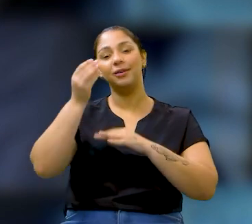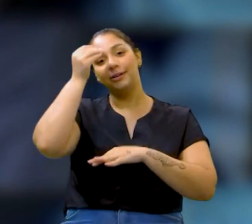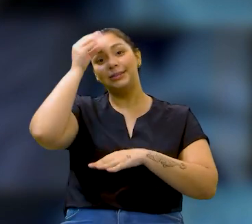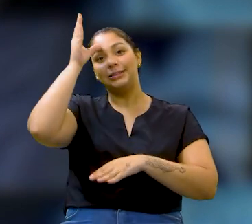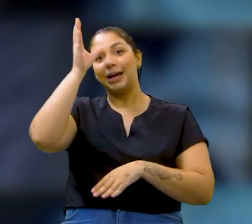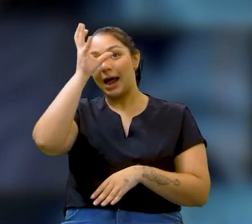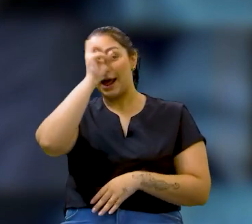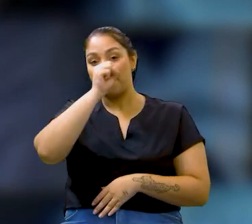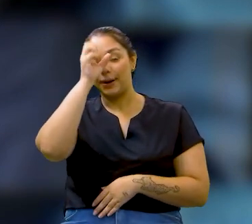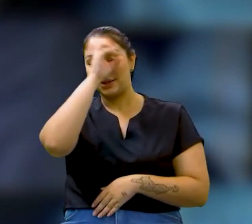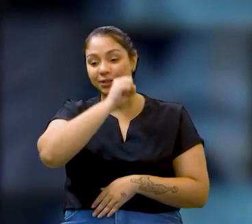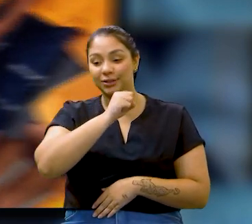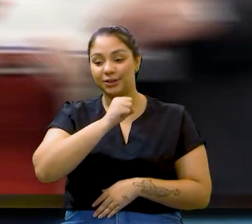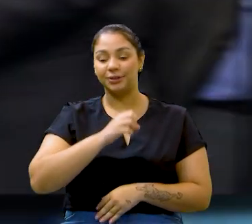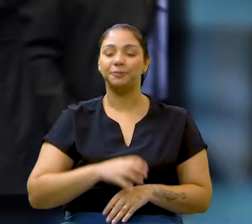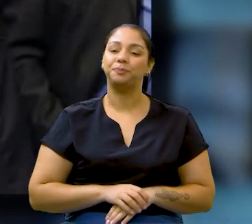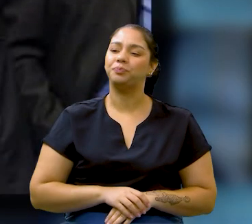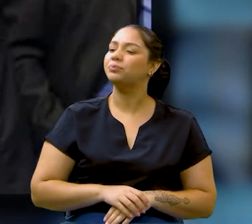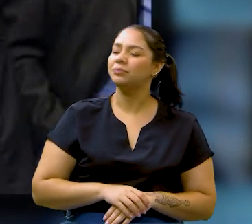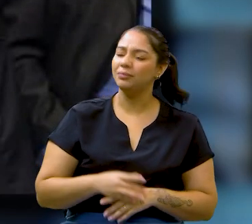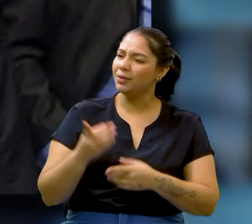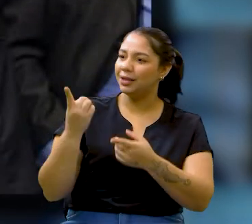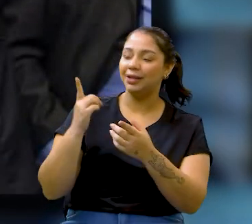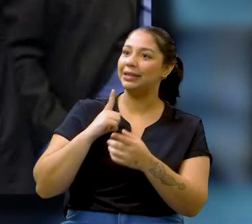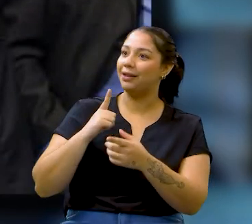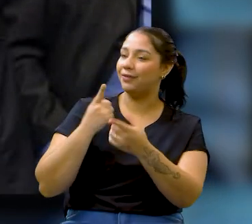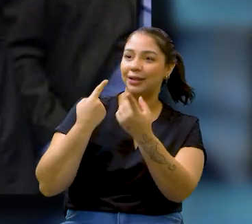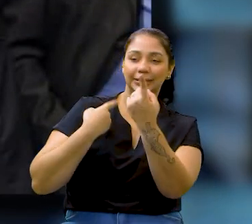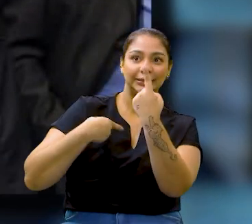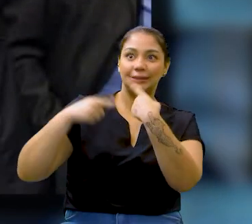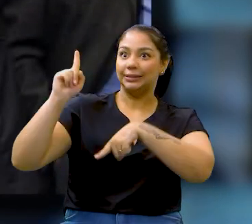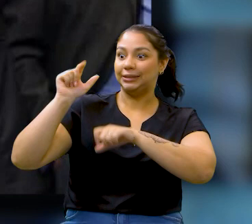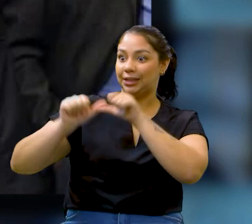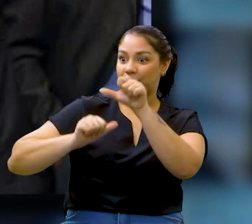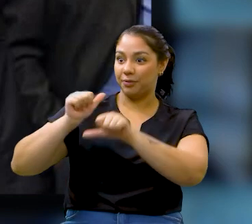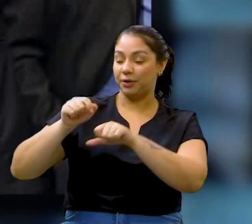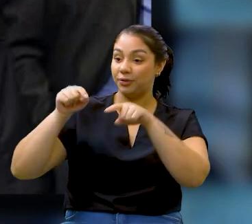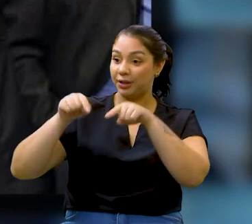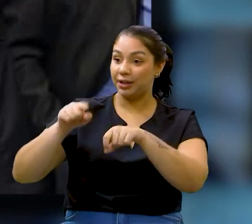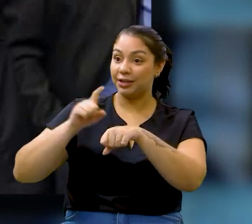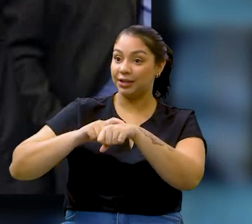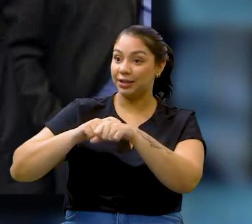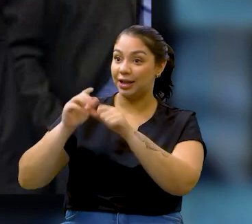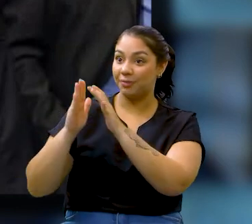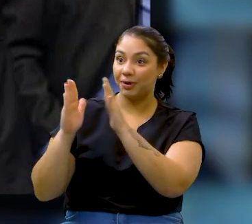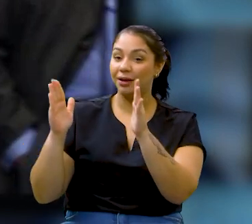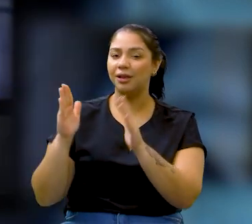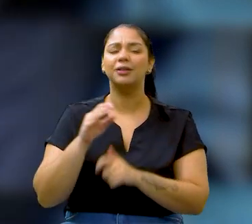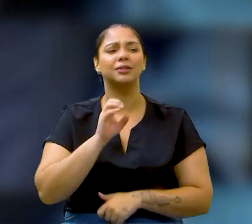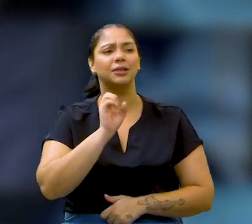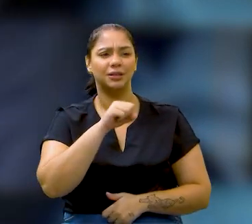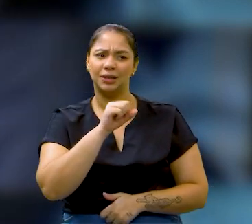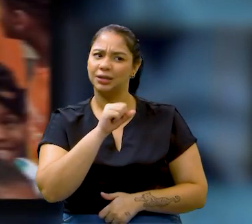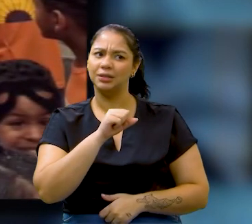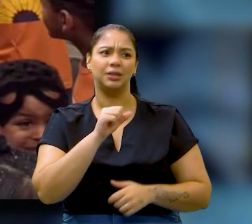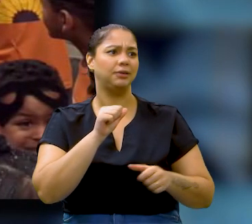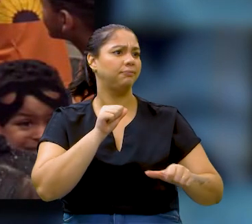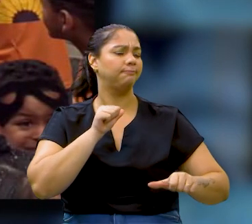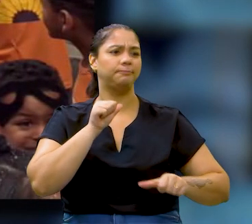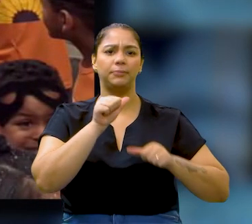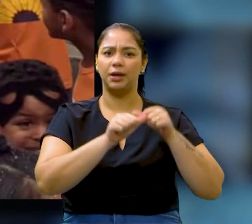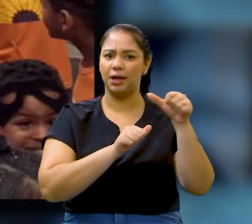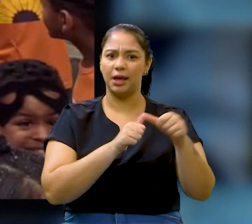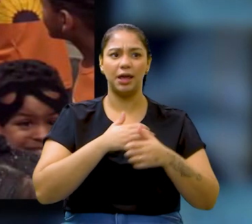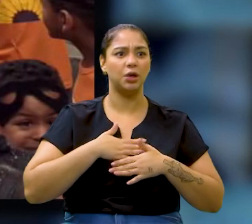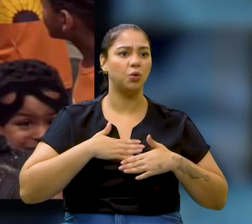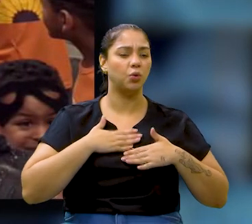aqui. E foi transformador esse tempo no Semente para você? Foi transformador.